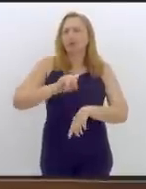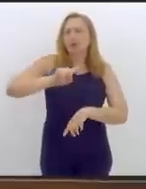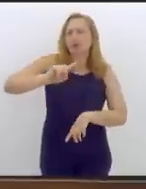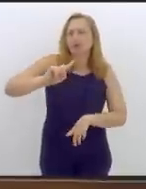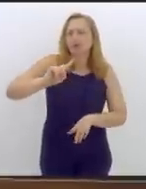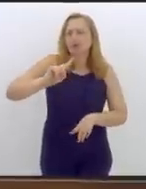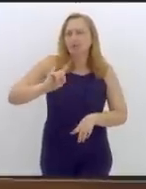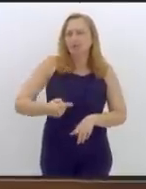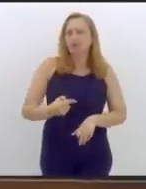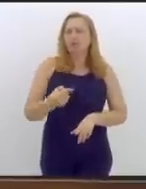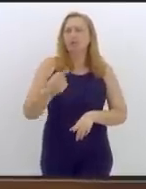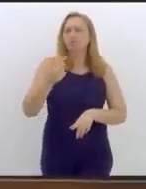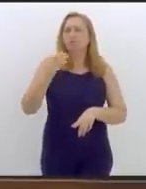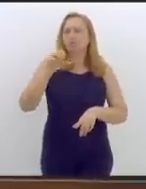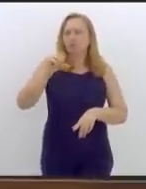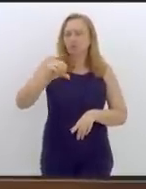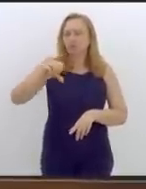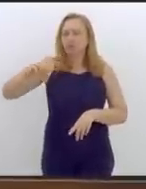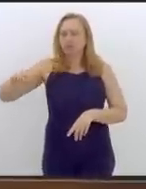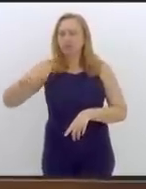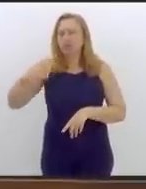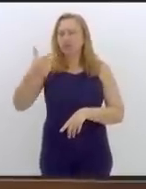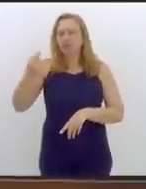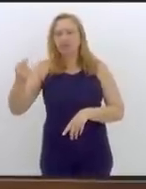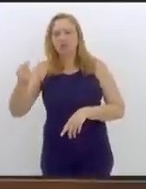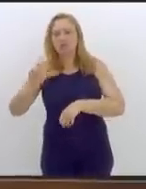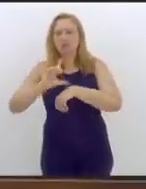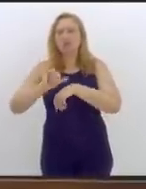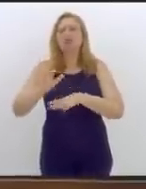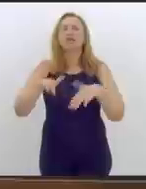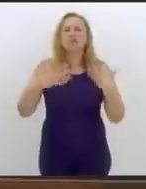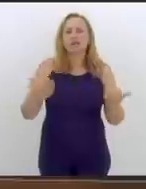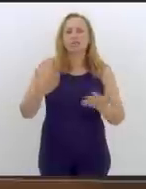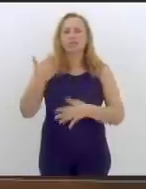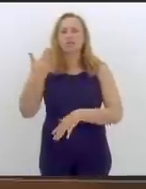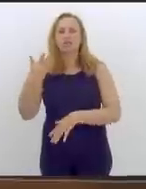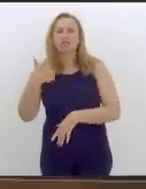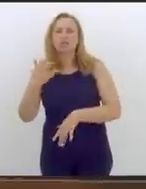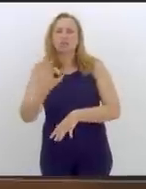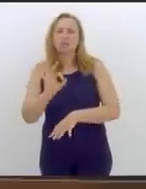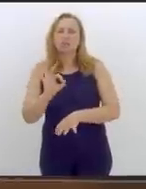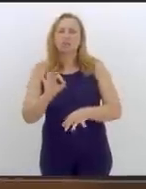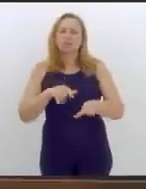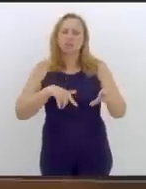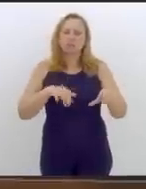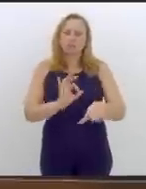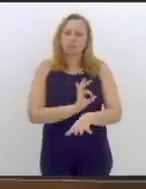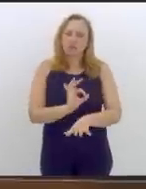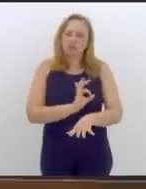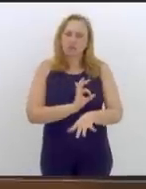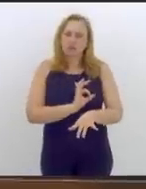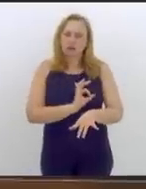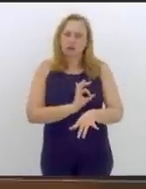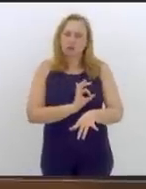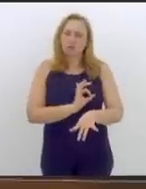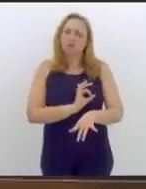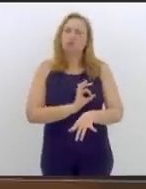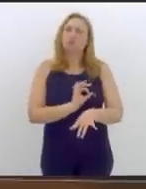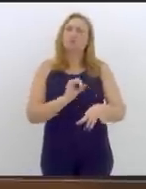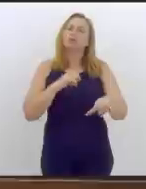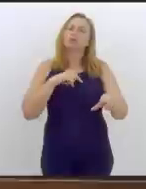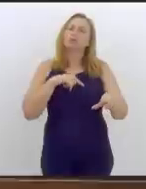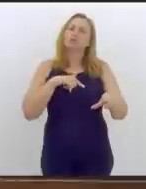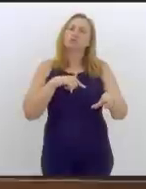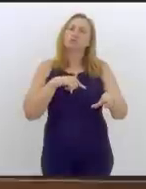1920 horas sabe quanto o policial militar trabalha sem raios sem nada três mil